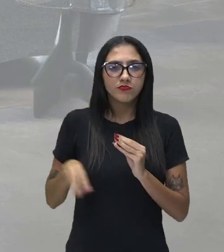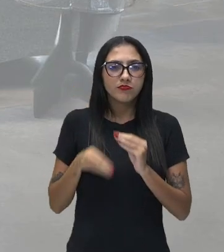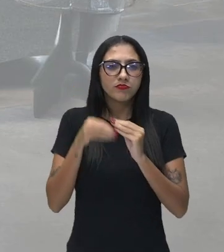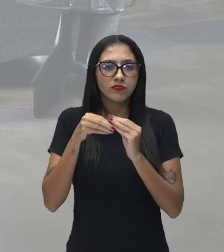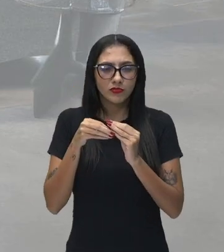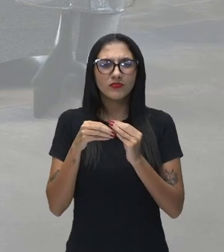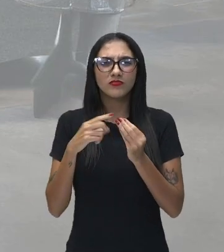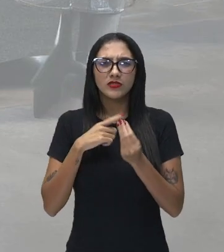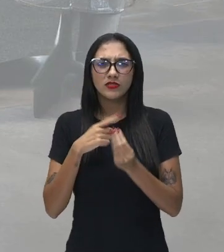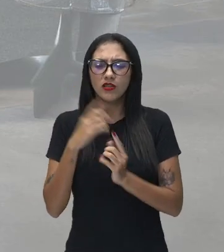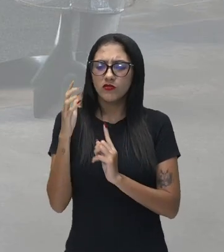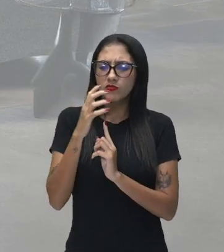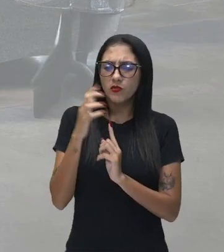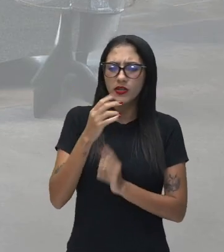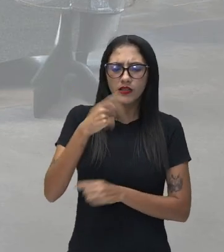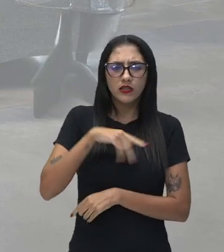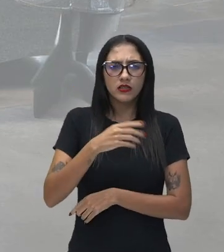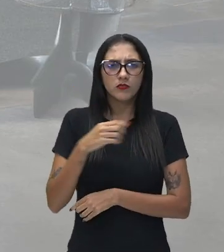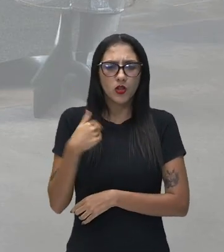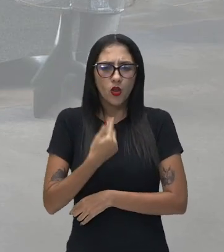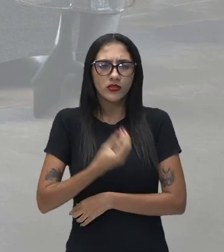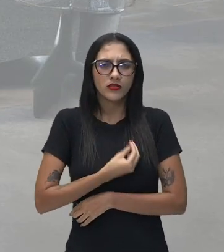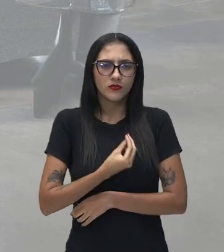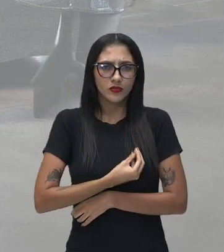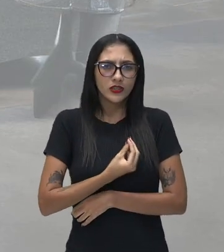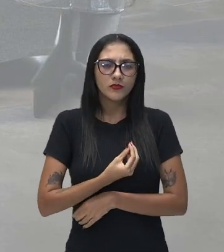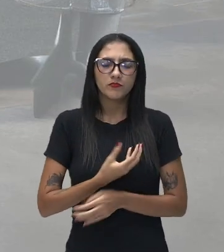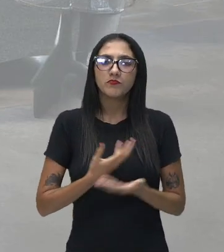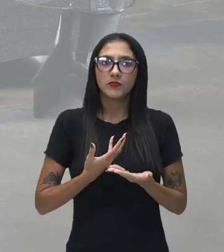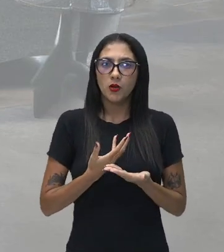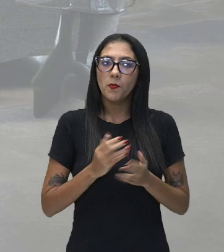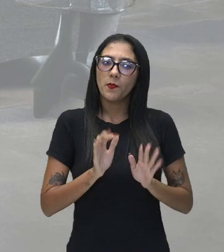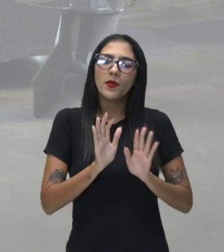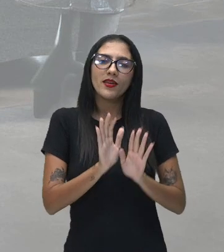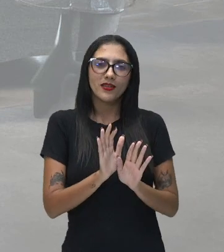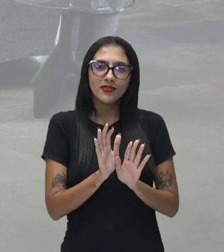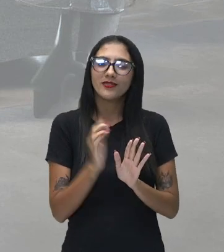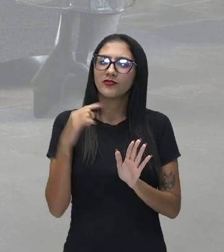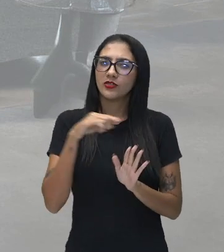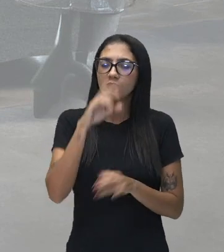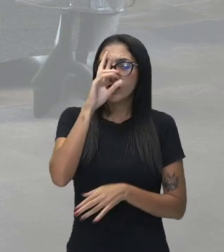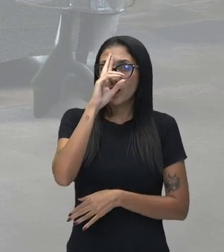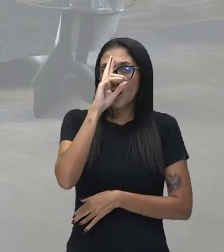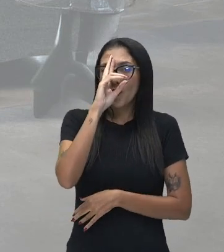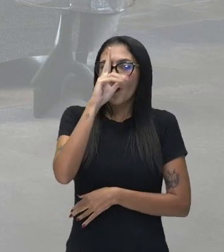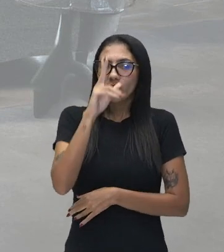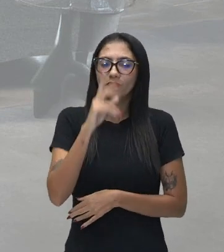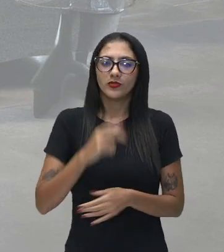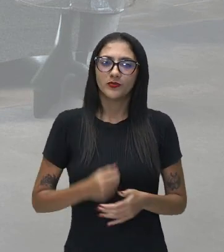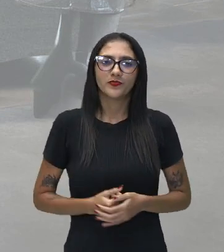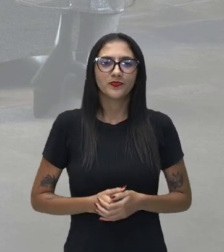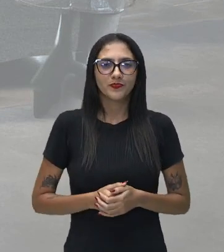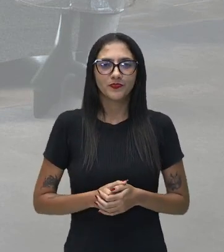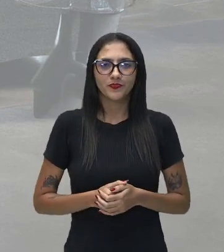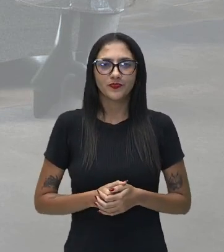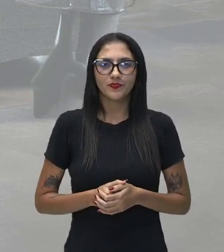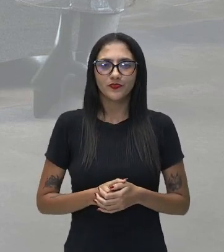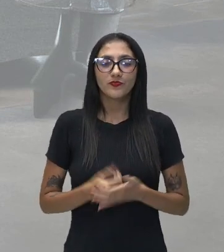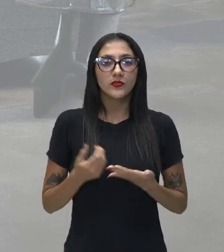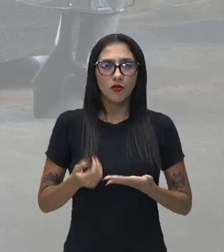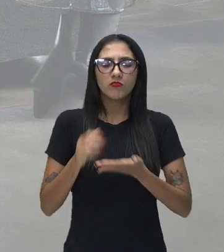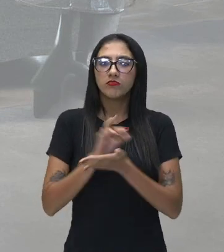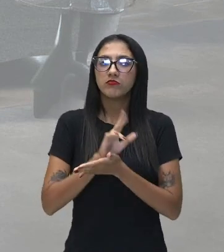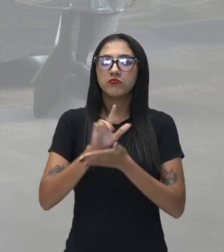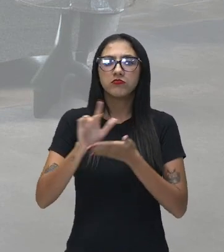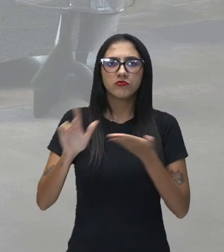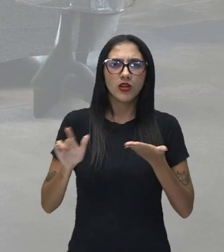minha vida aqui ou não me afetam de nenhuma forma? É aí que você se engana, jovem gafanhoto. Na verdade, muito do que